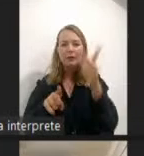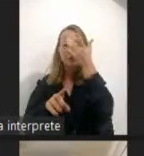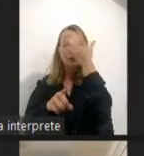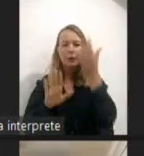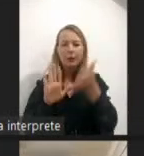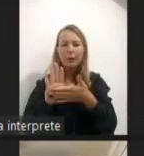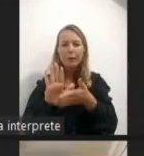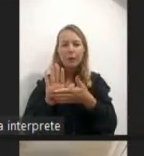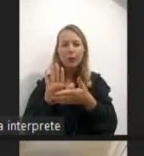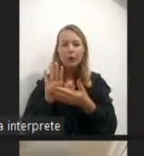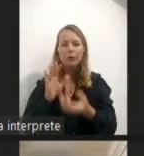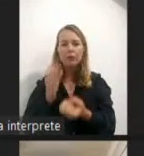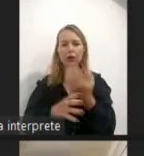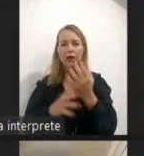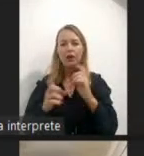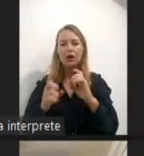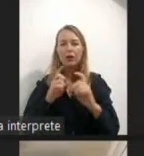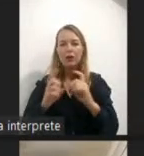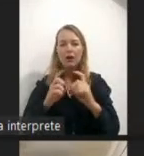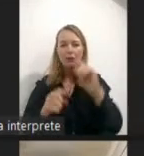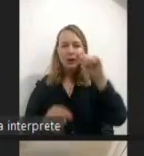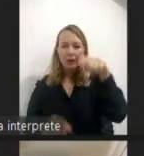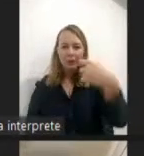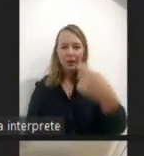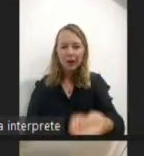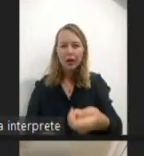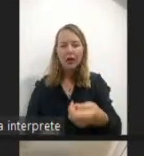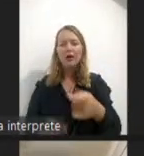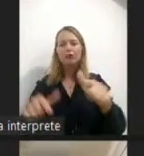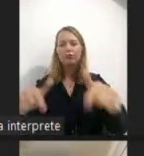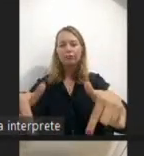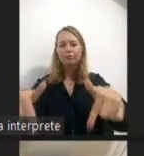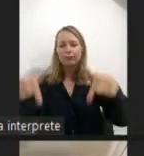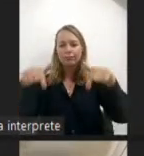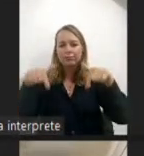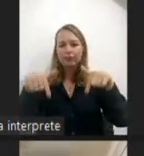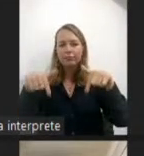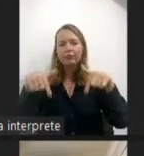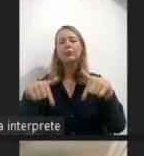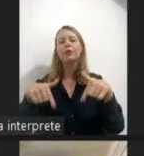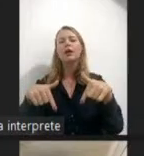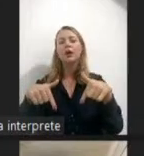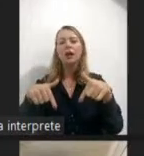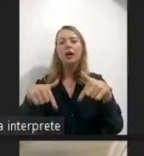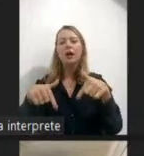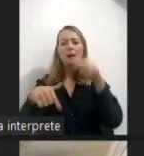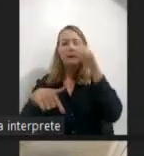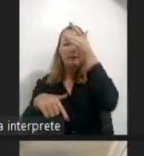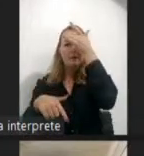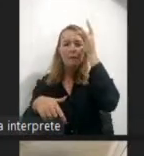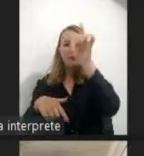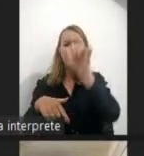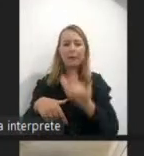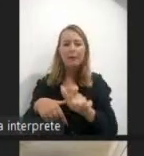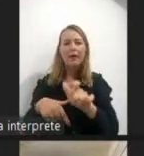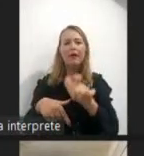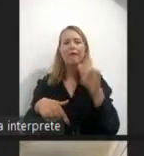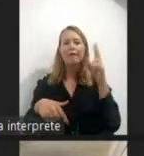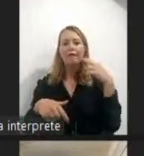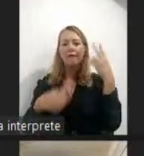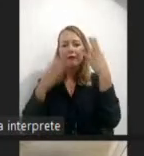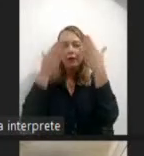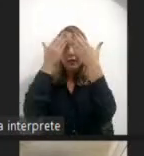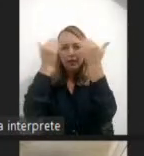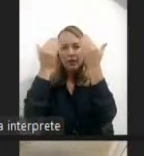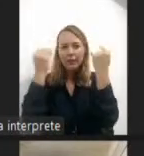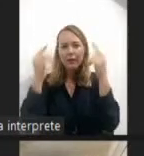por esse título. Ao nosso querido Davi Ismael, ao Kleber